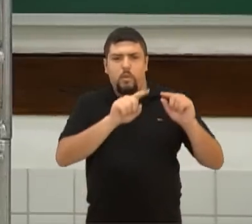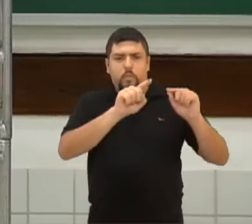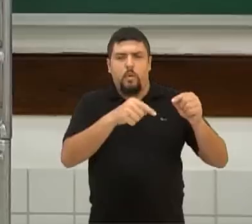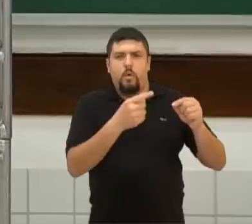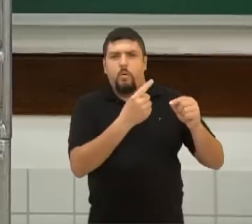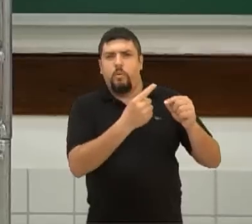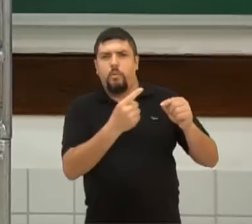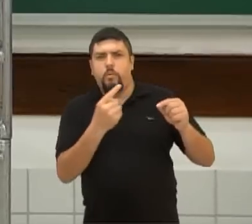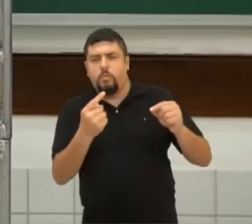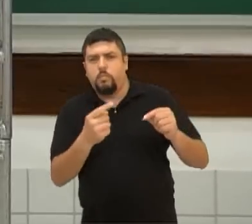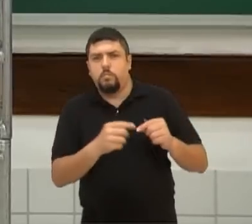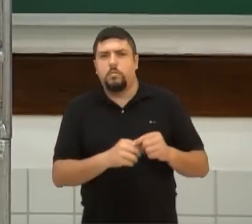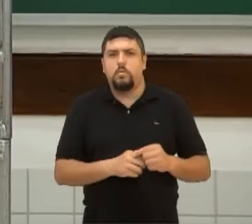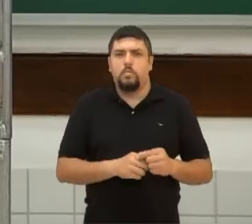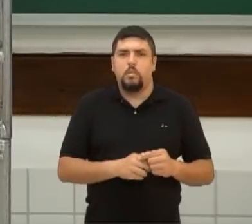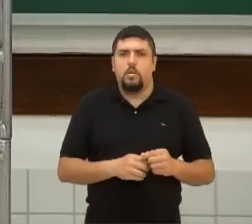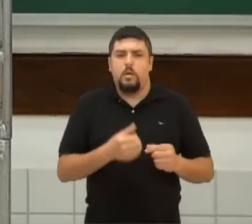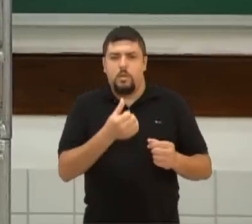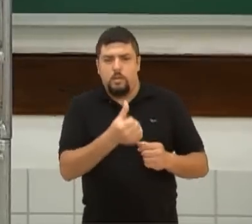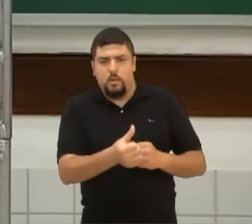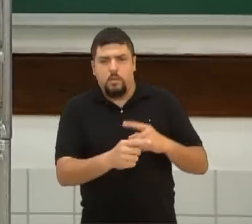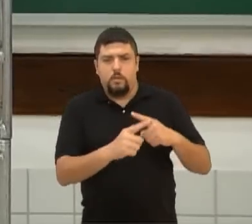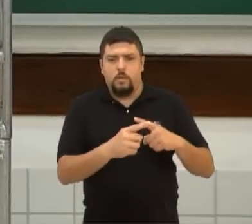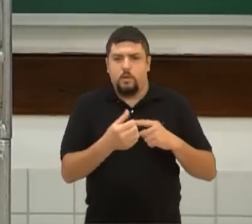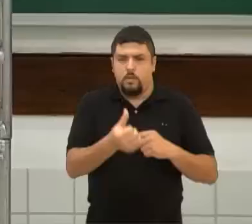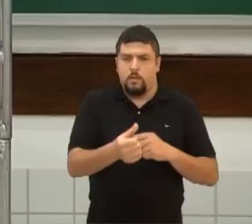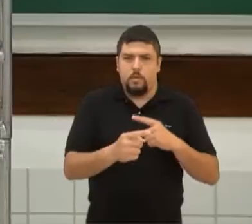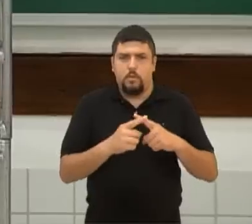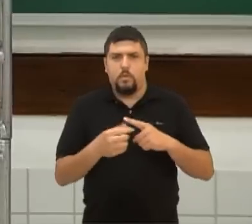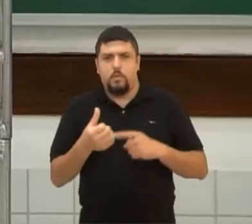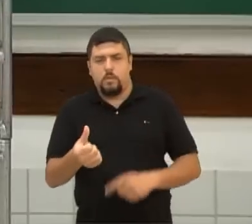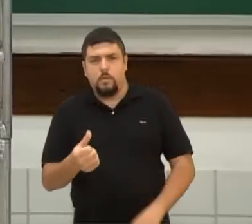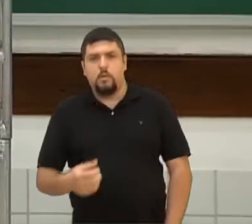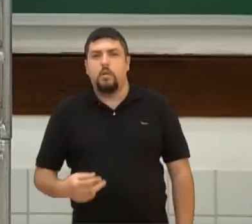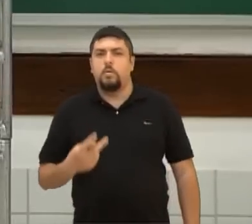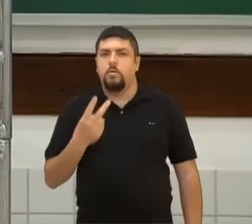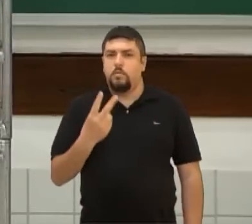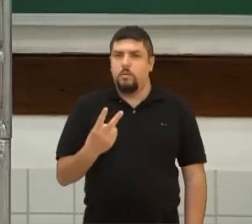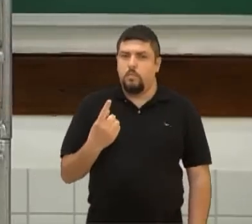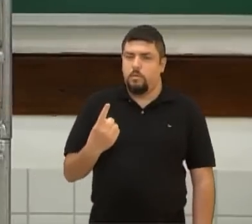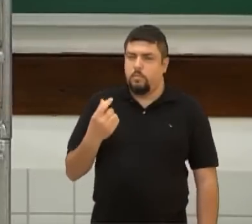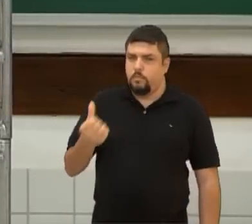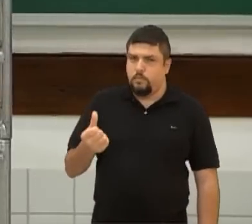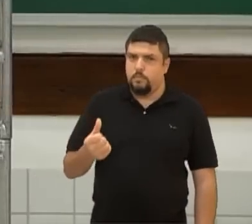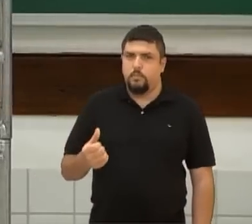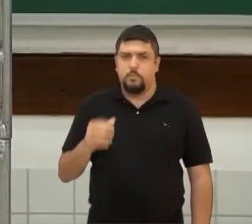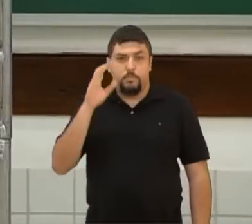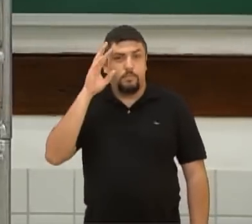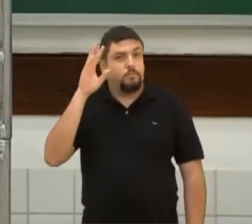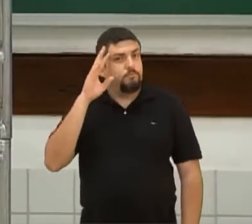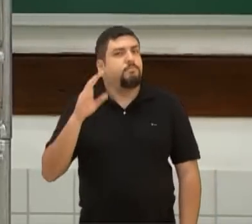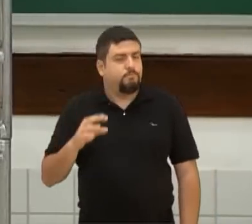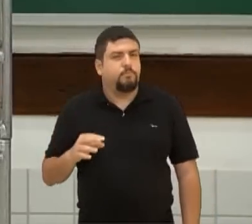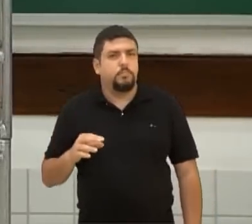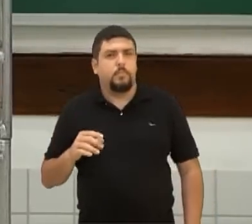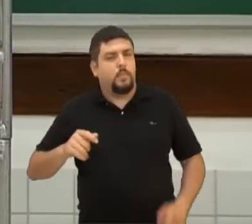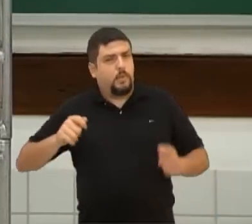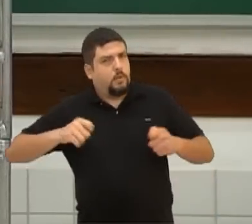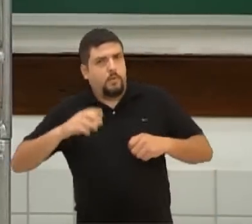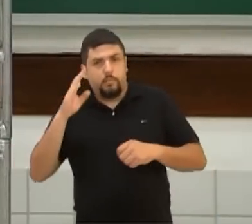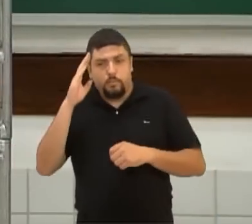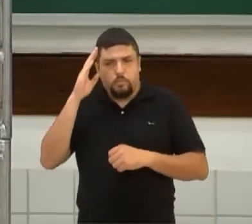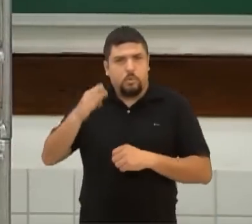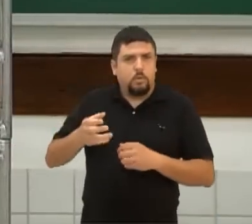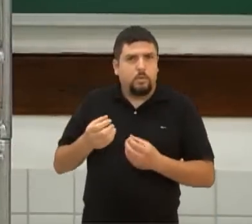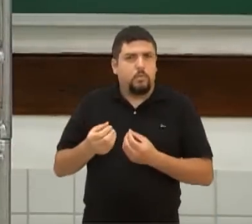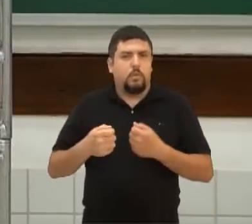Só multiplica. 6 vezes 6 vezes 6, 216. Então, dá para fazer direto, ok? Porque a gente tem que ter